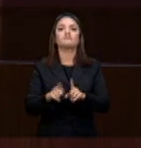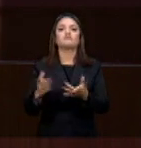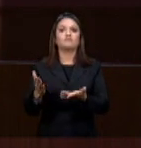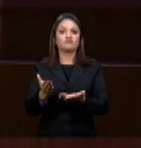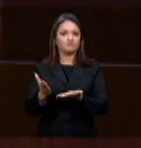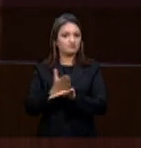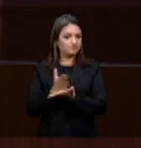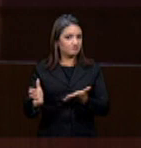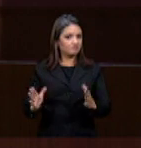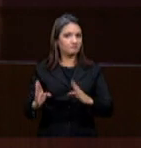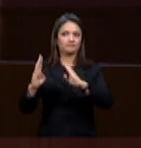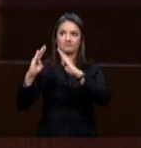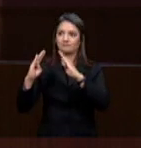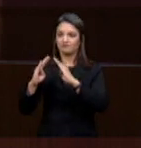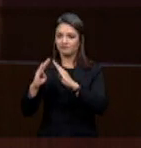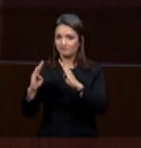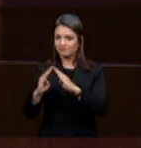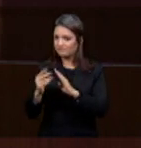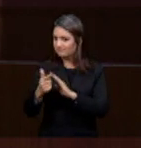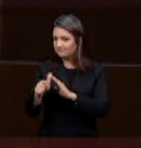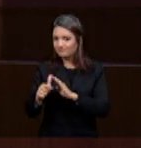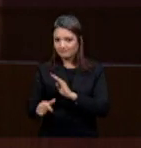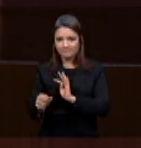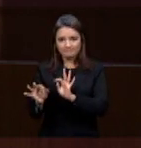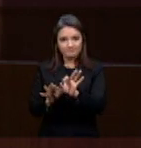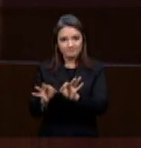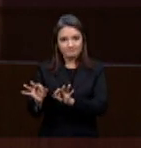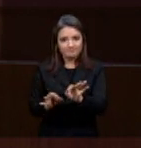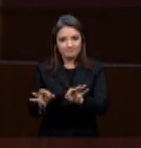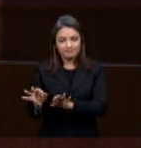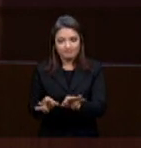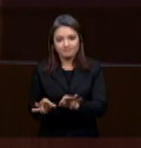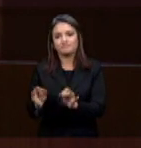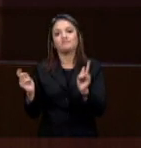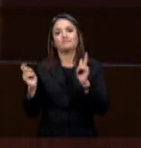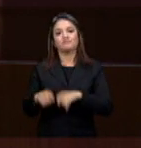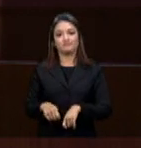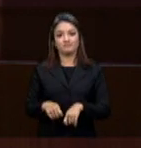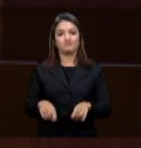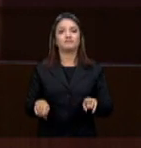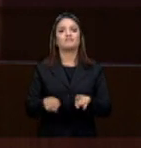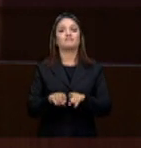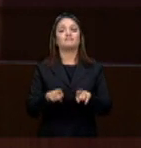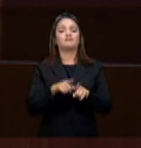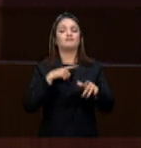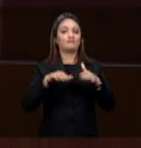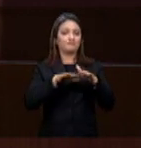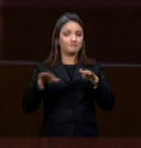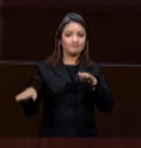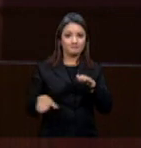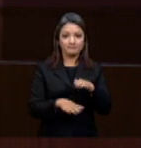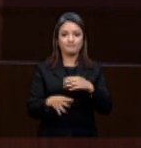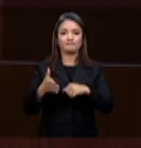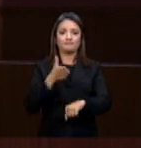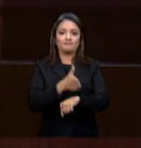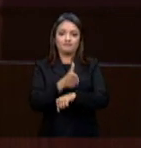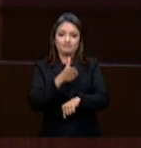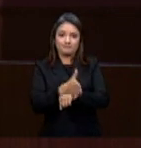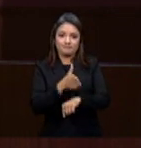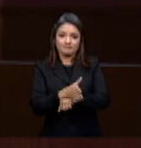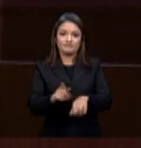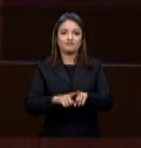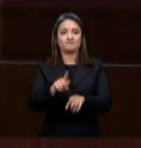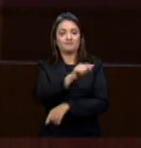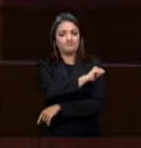preparados assistirem os alunos na medida em que seria necessário sem falar das desigualdades de acesso dos